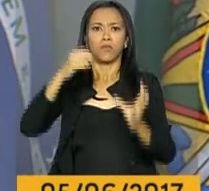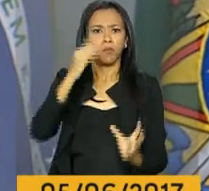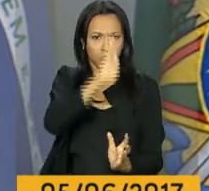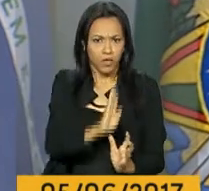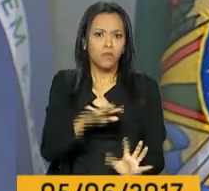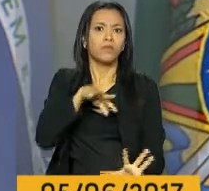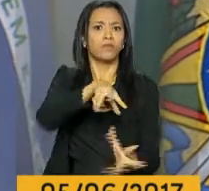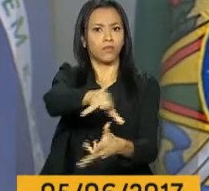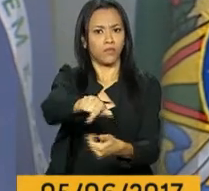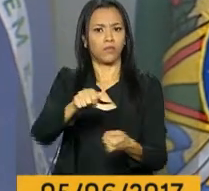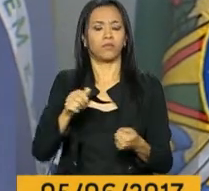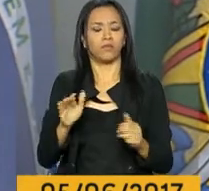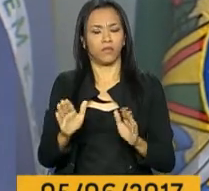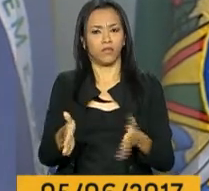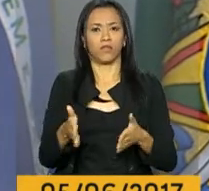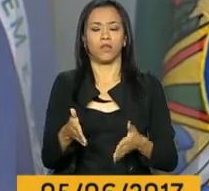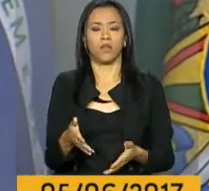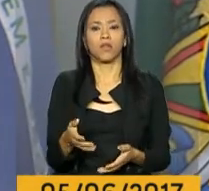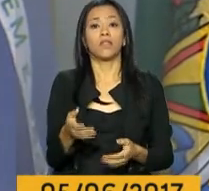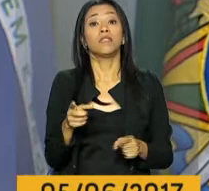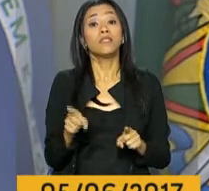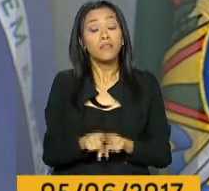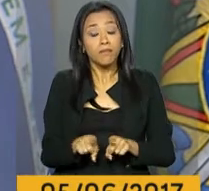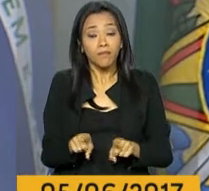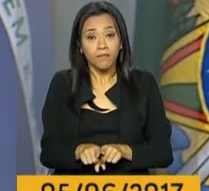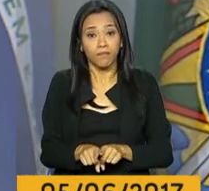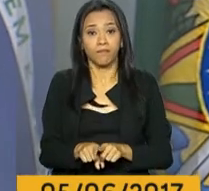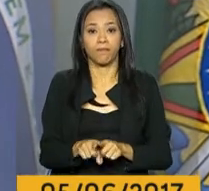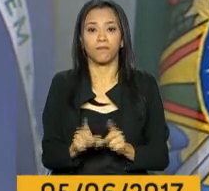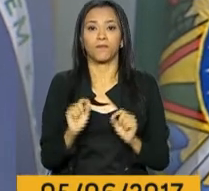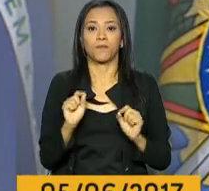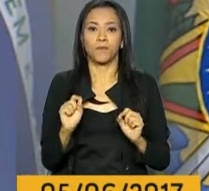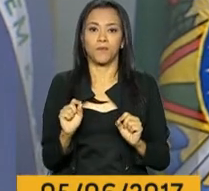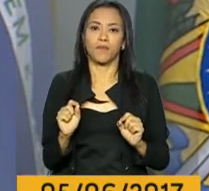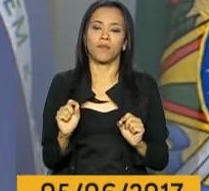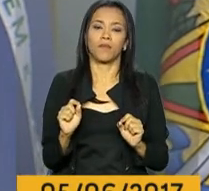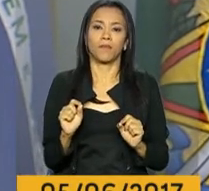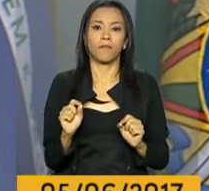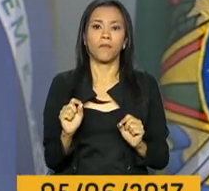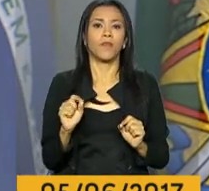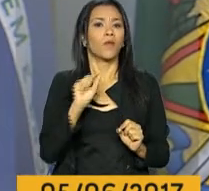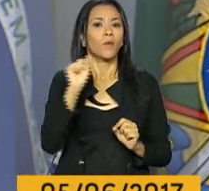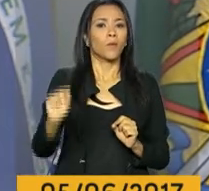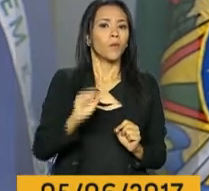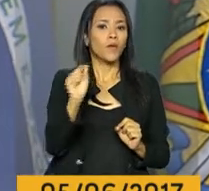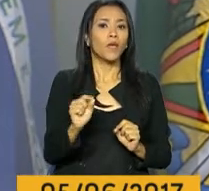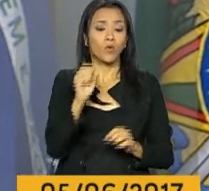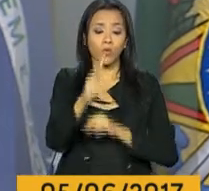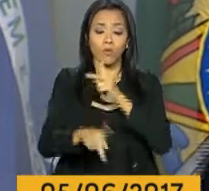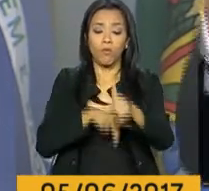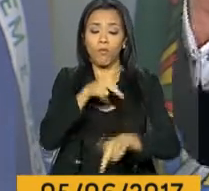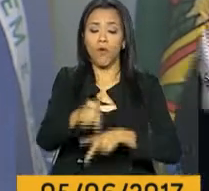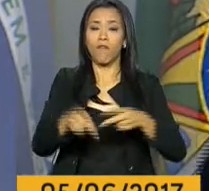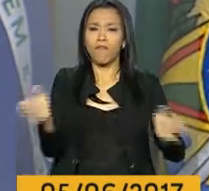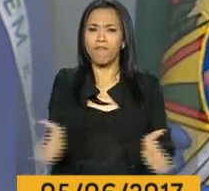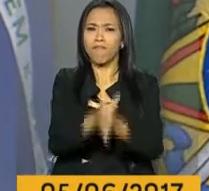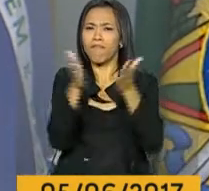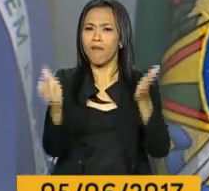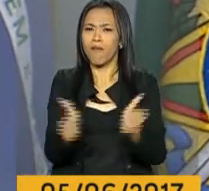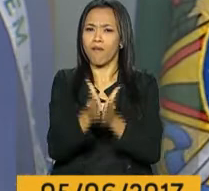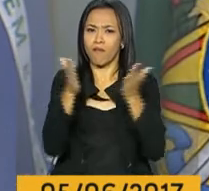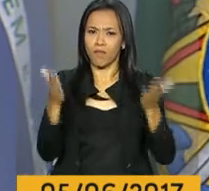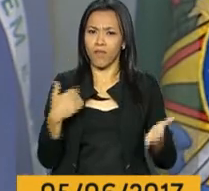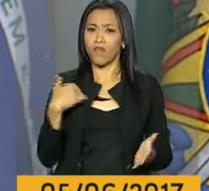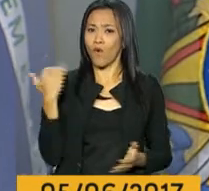mundo e de modo particularmente mais agudo sobre as populações mais pobres até vou pedir pra